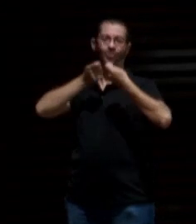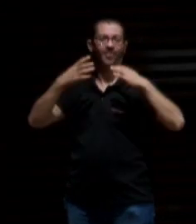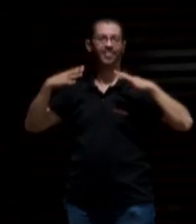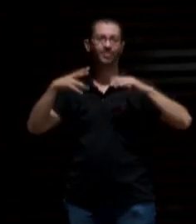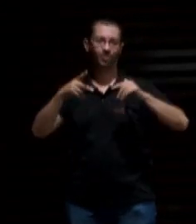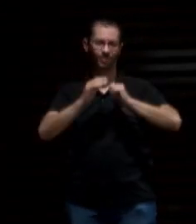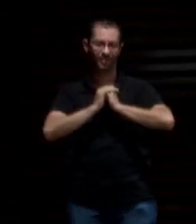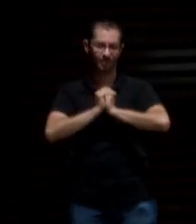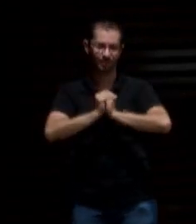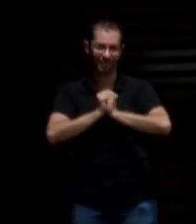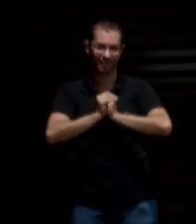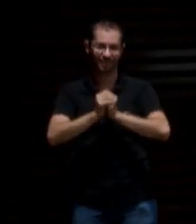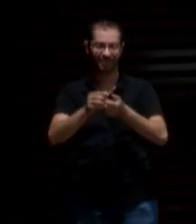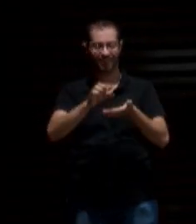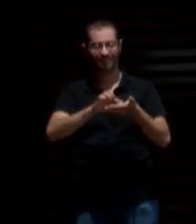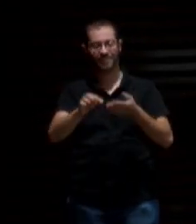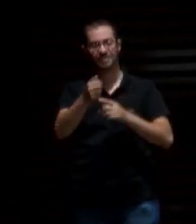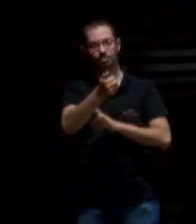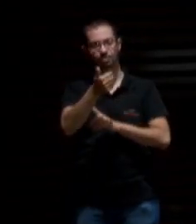Vamos então meditar, versículo 12.